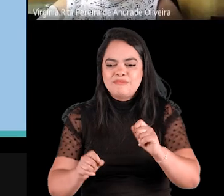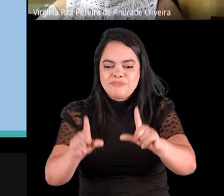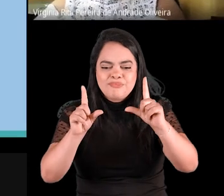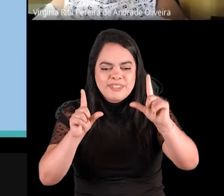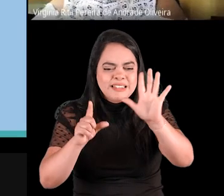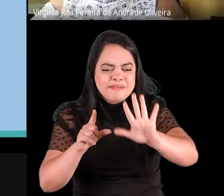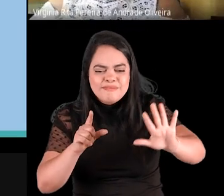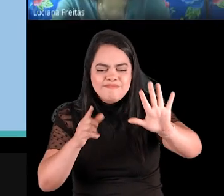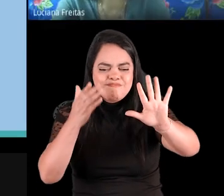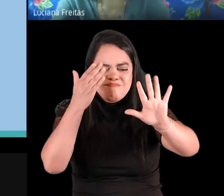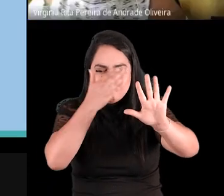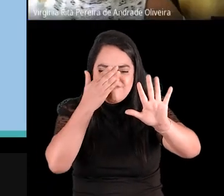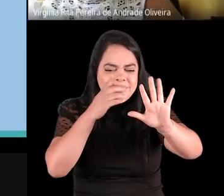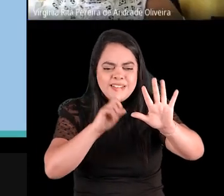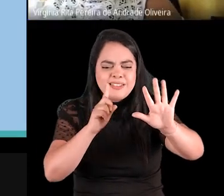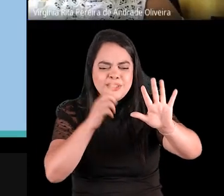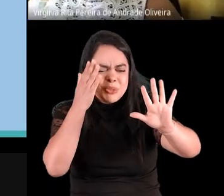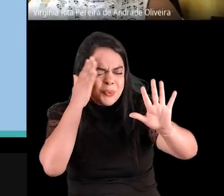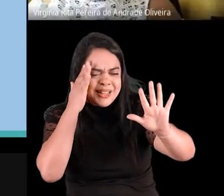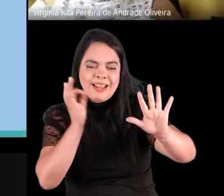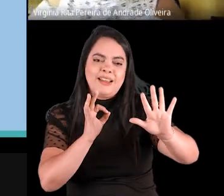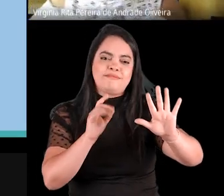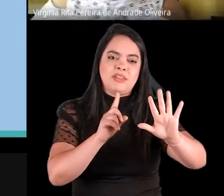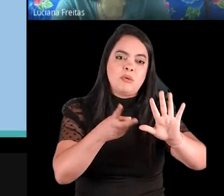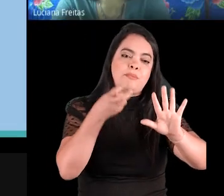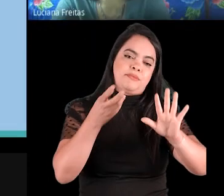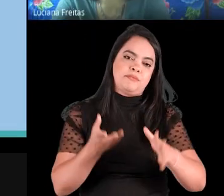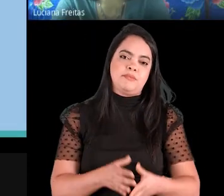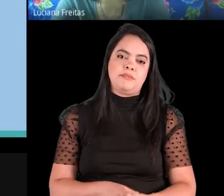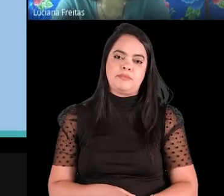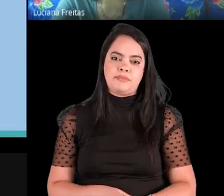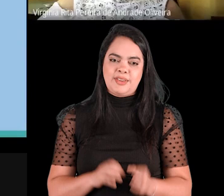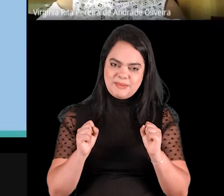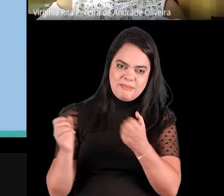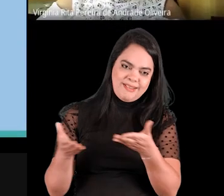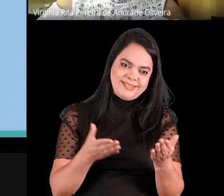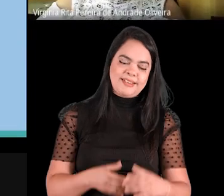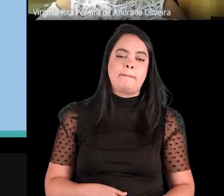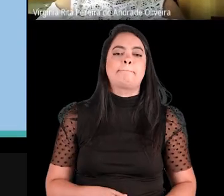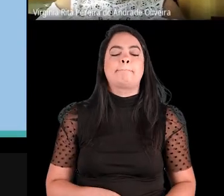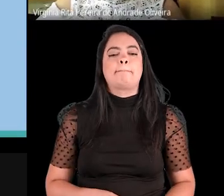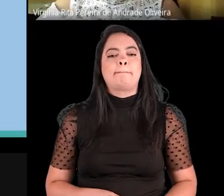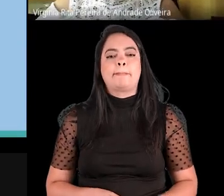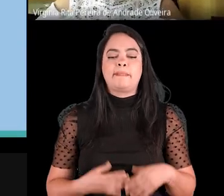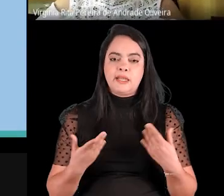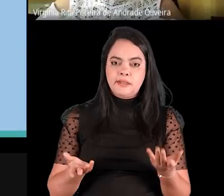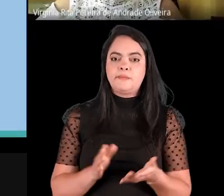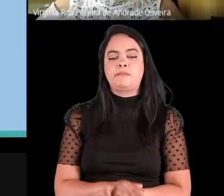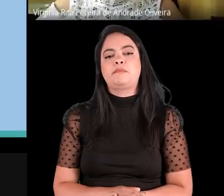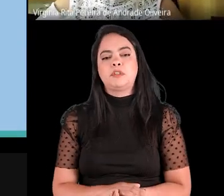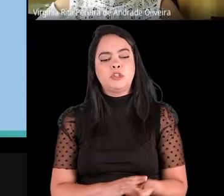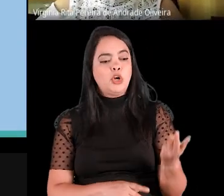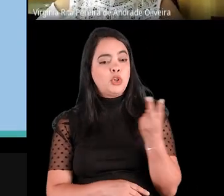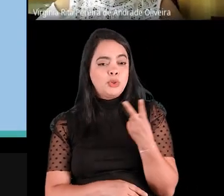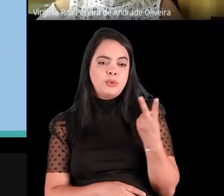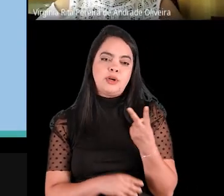entendeu? É. Se eu sou uma... Pode falar, Luciana. Não, pode falar. Então, assim, são duas